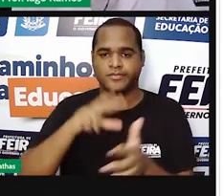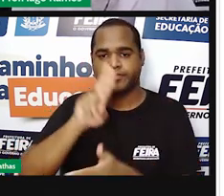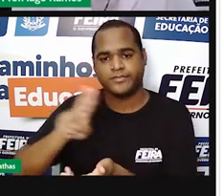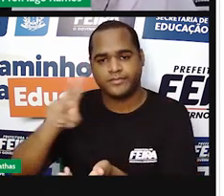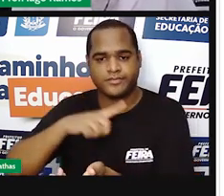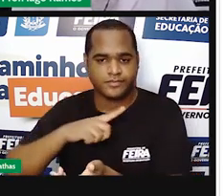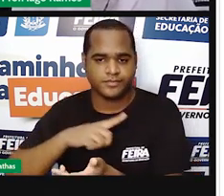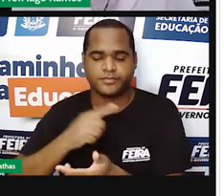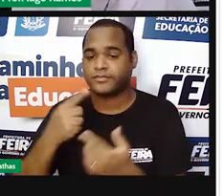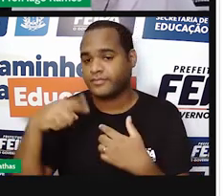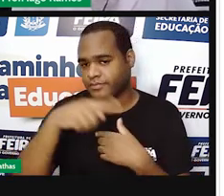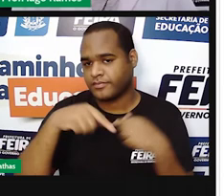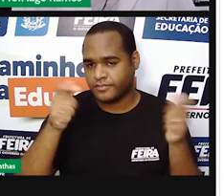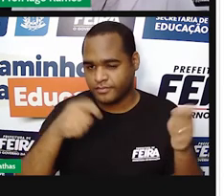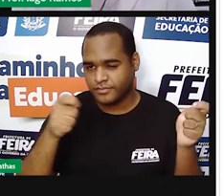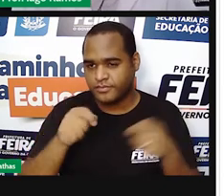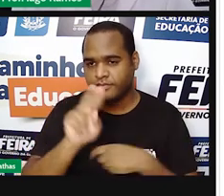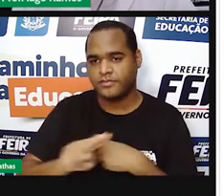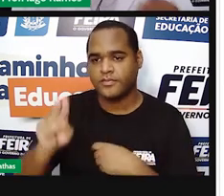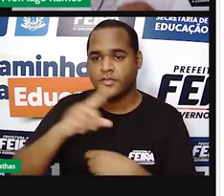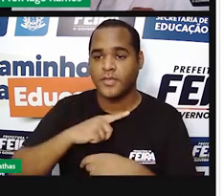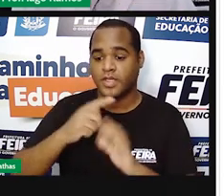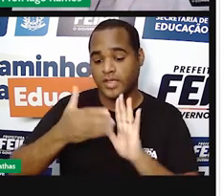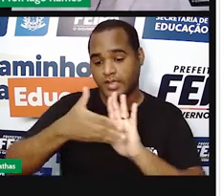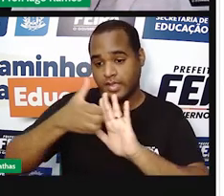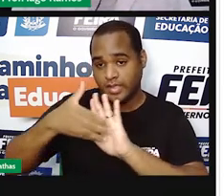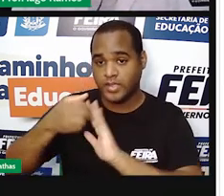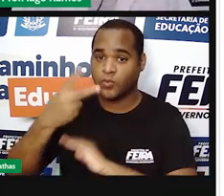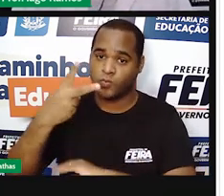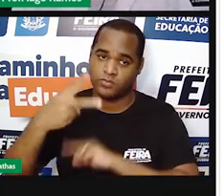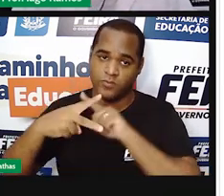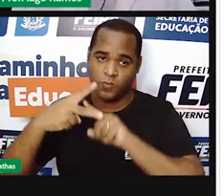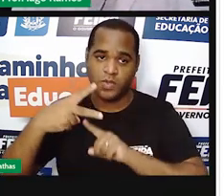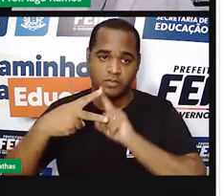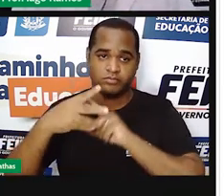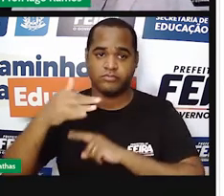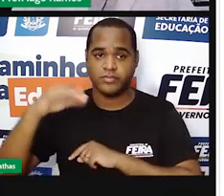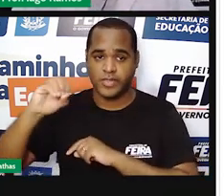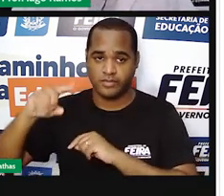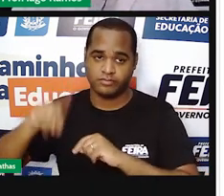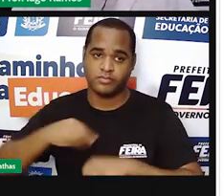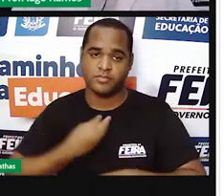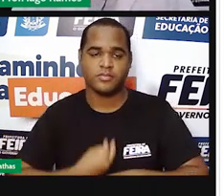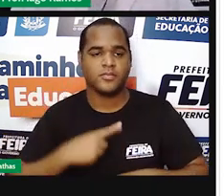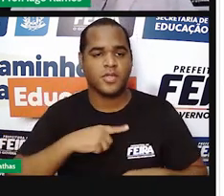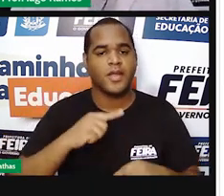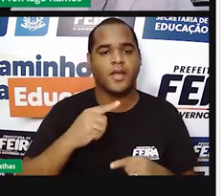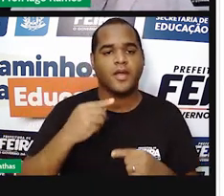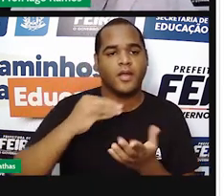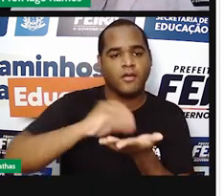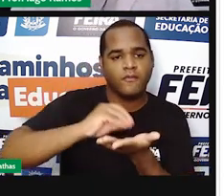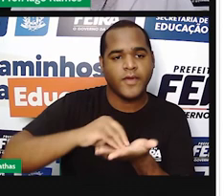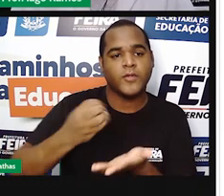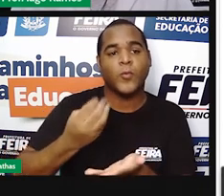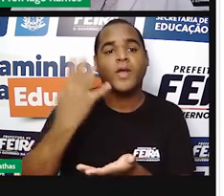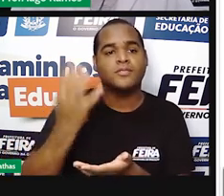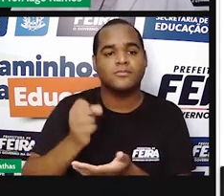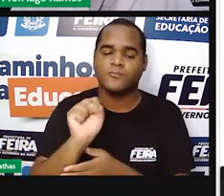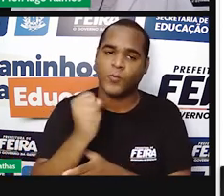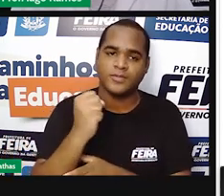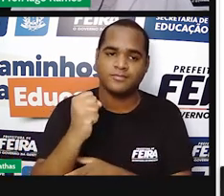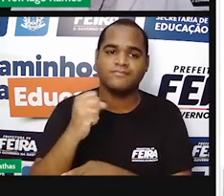e já usei uma aqui não posso usar mais então de 10 tira duas sobra oito ó